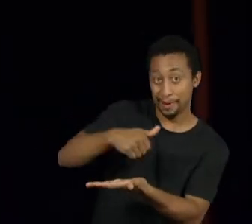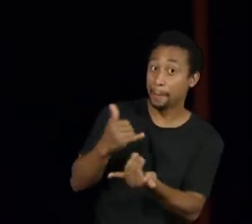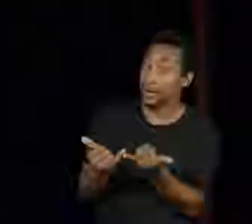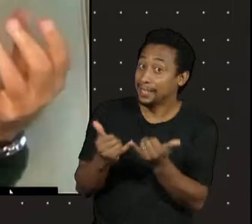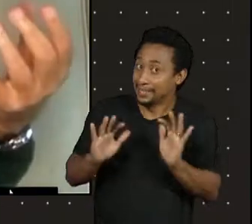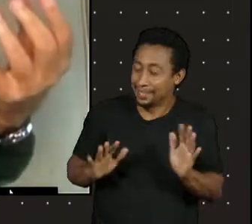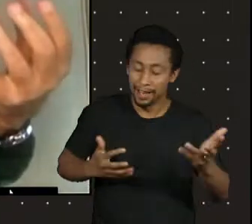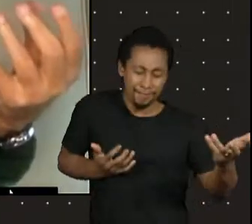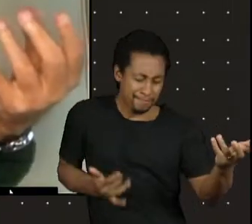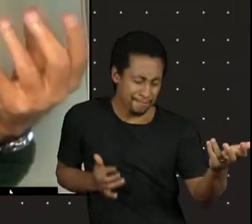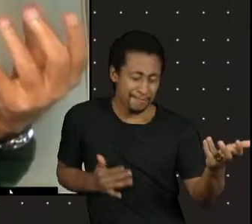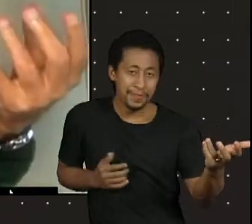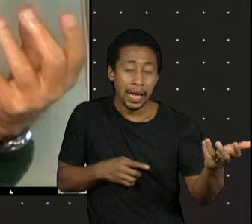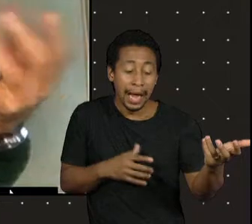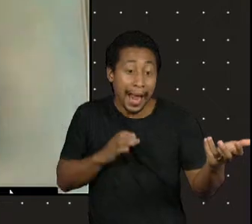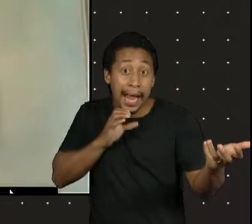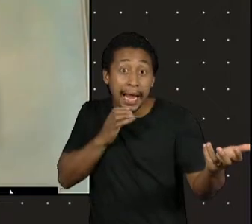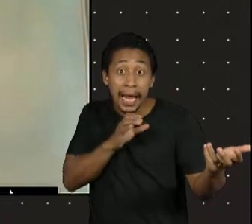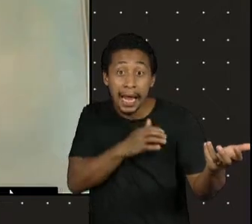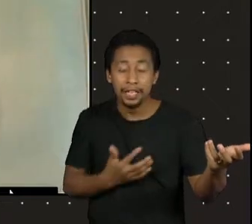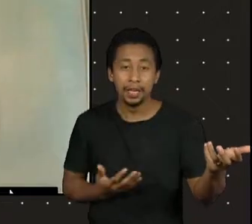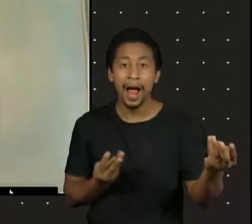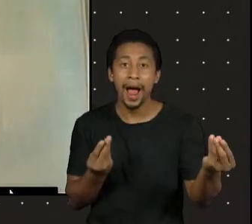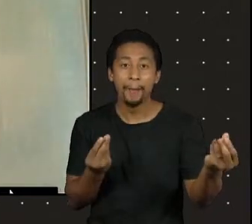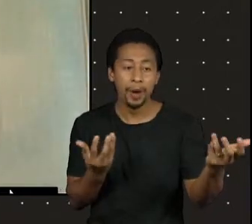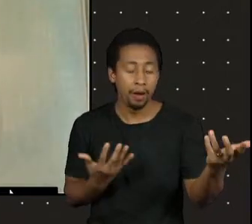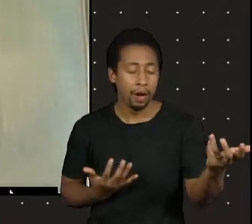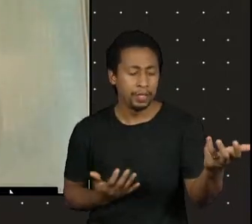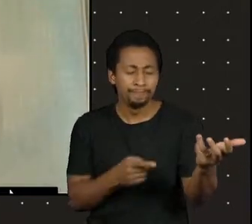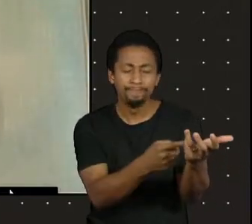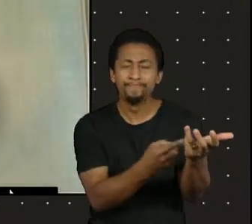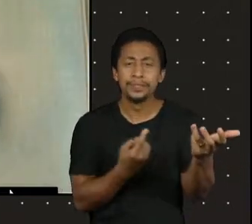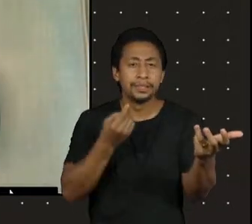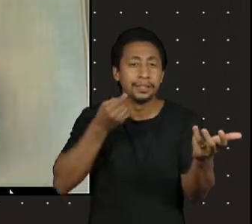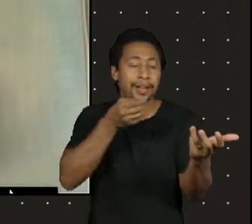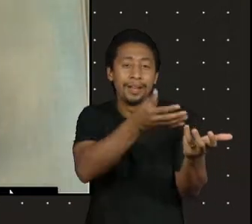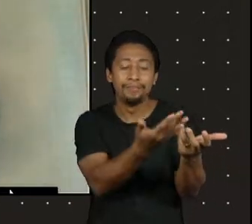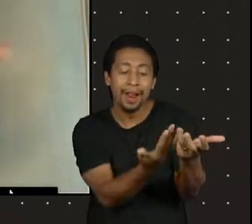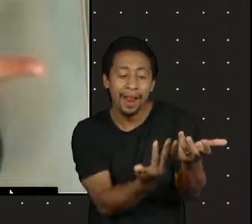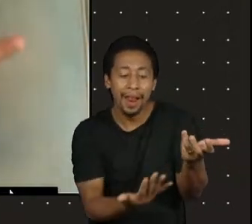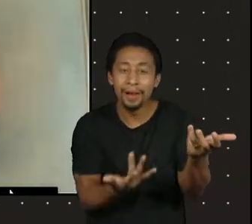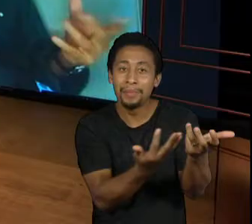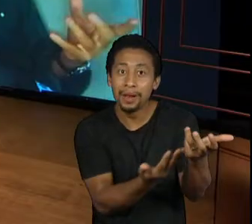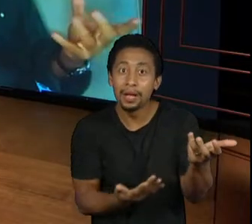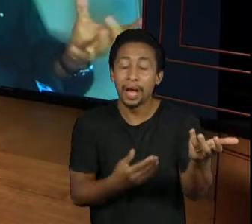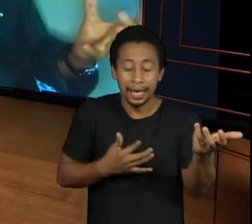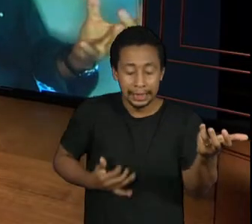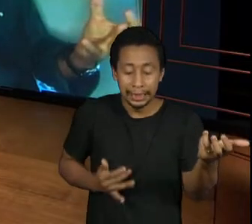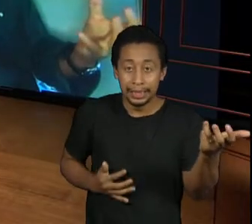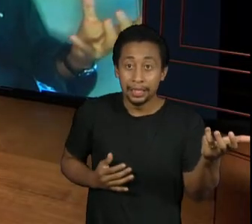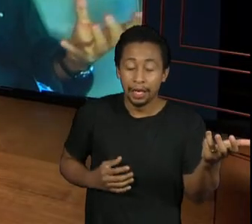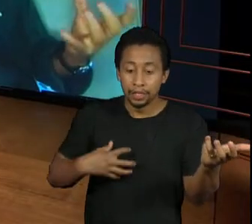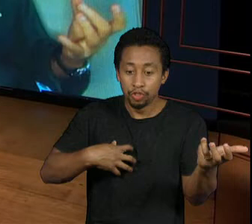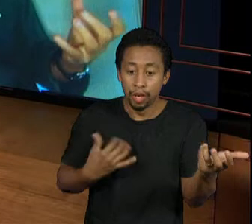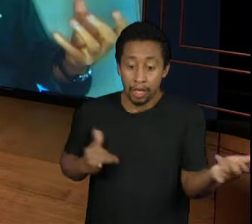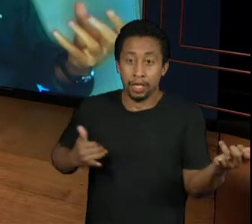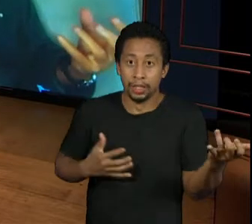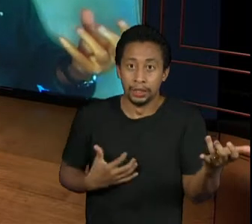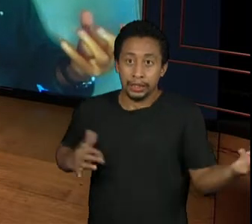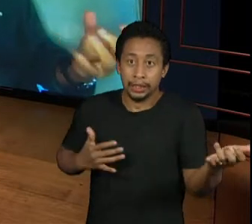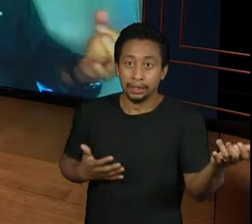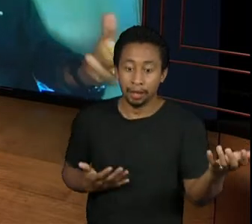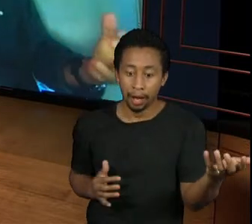nas mãos e aquilo esbarrava nessa placa de alumínio e dava choque. Né? Então, a gente tinha que ter uma